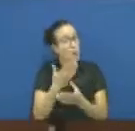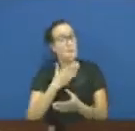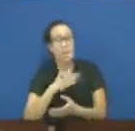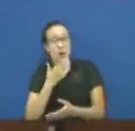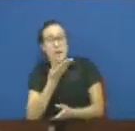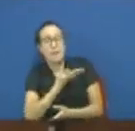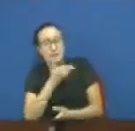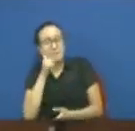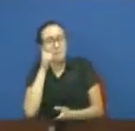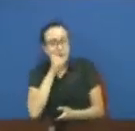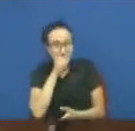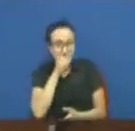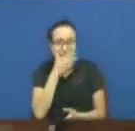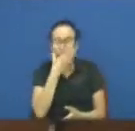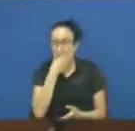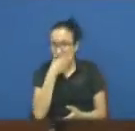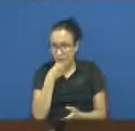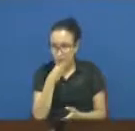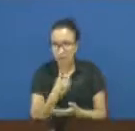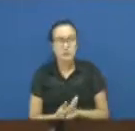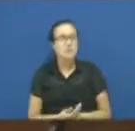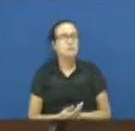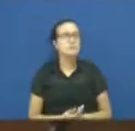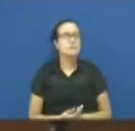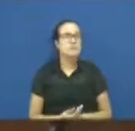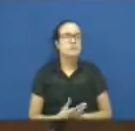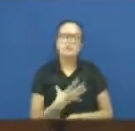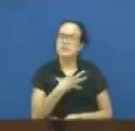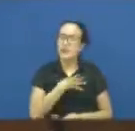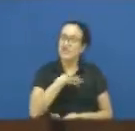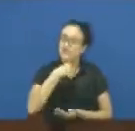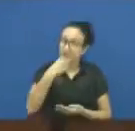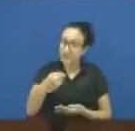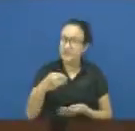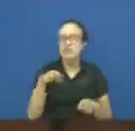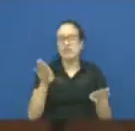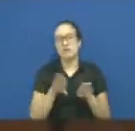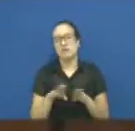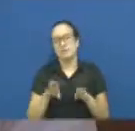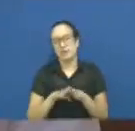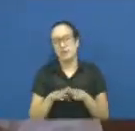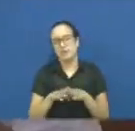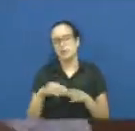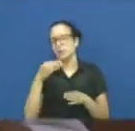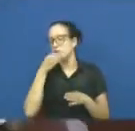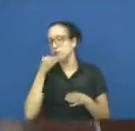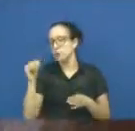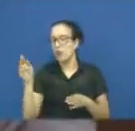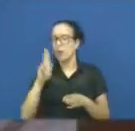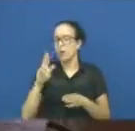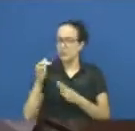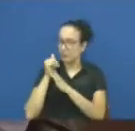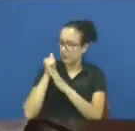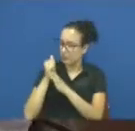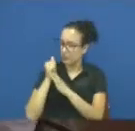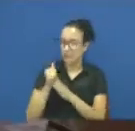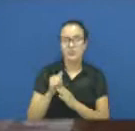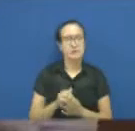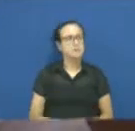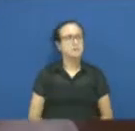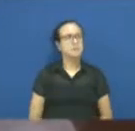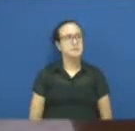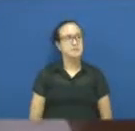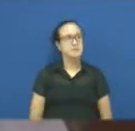Soares, filho do homenageado Dr. Geraldo José Soares, e foi